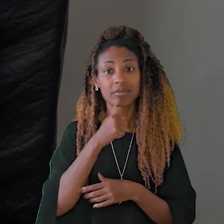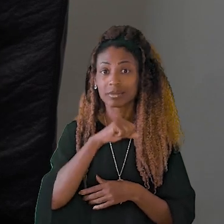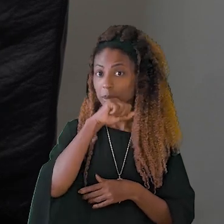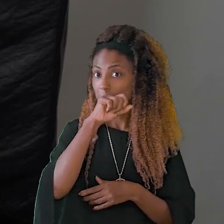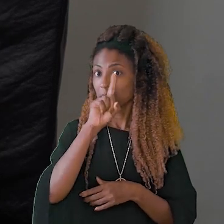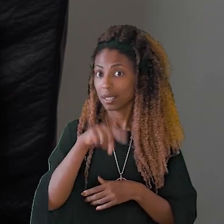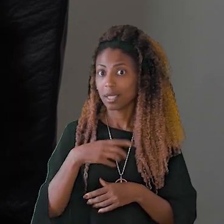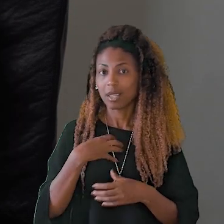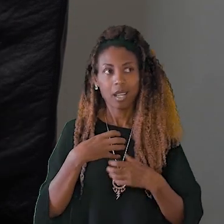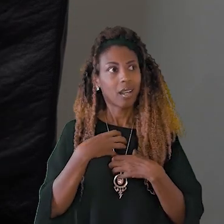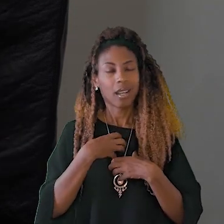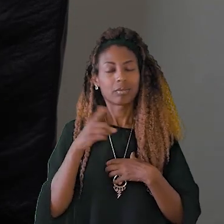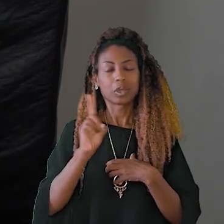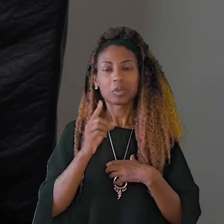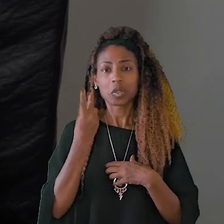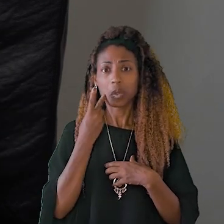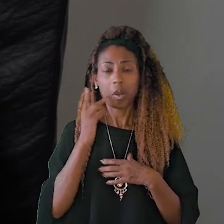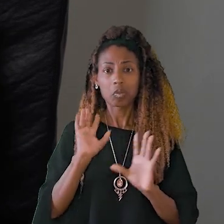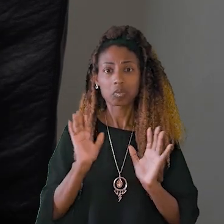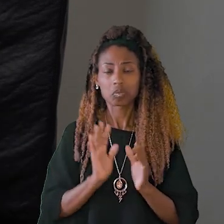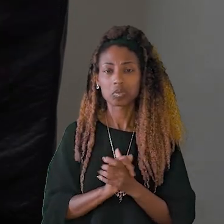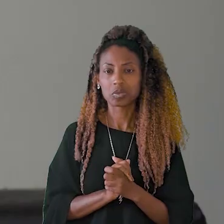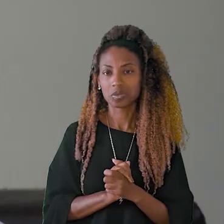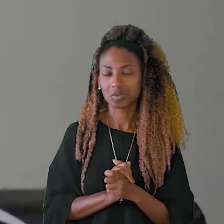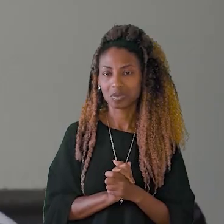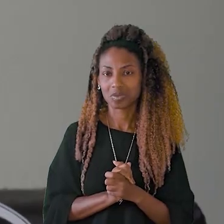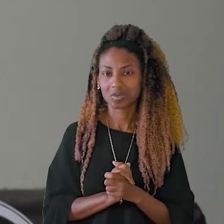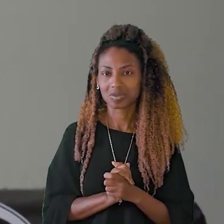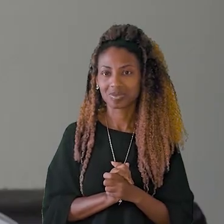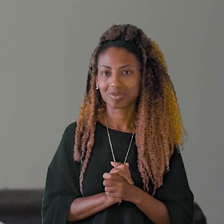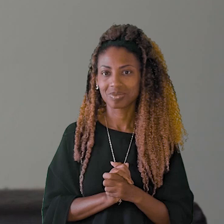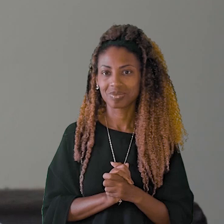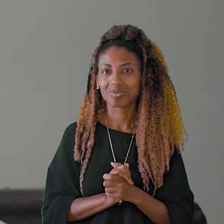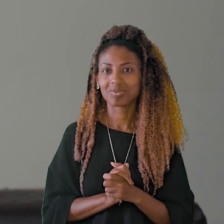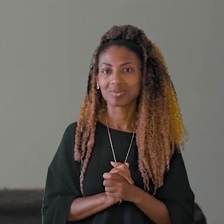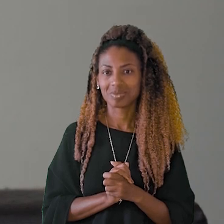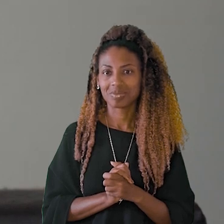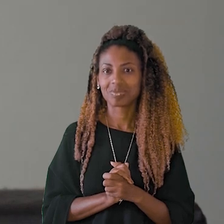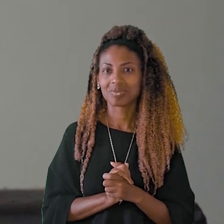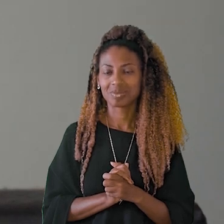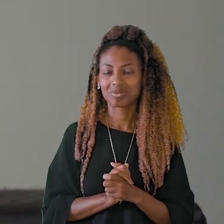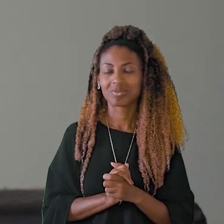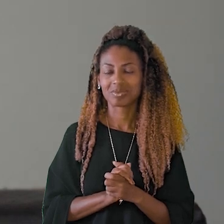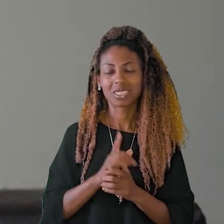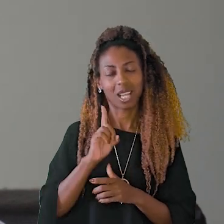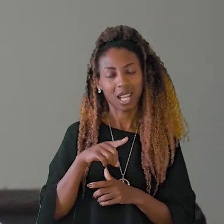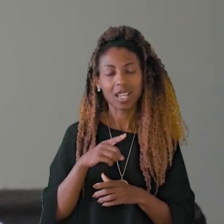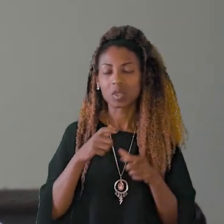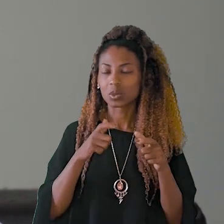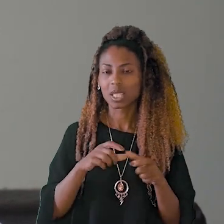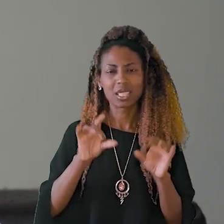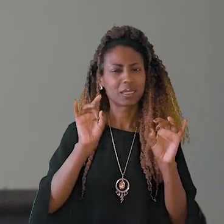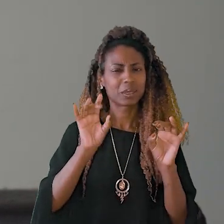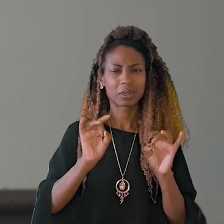teve uma melhor reação, que eu achei que ela ia ficar extremamente... Enfim. Então, ela teve um lugar muito, muito pontual, muito madura também,